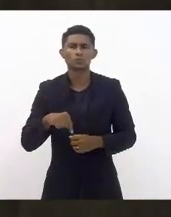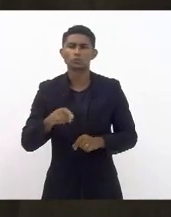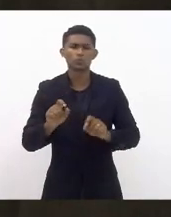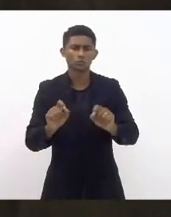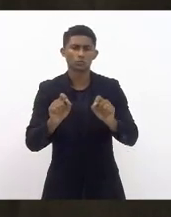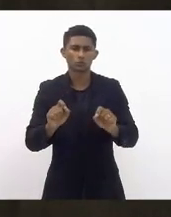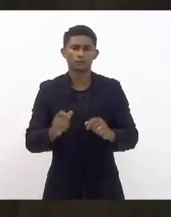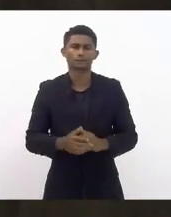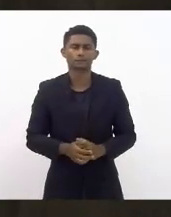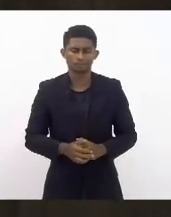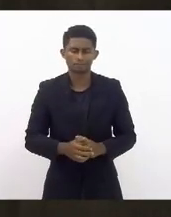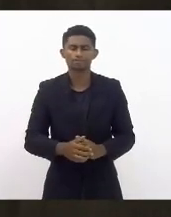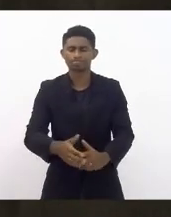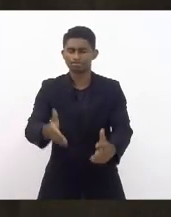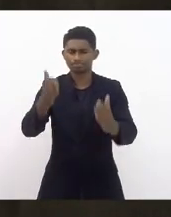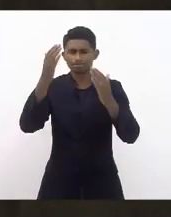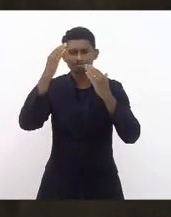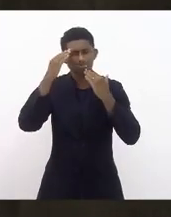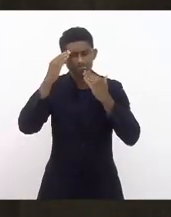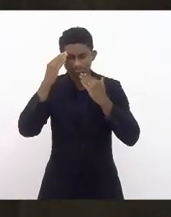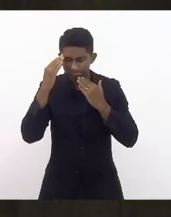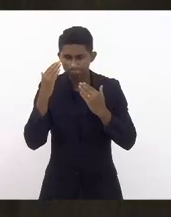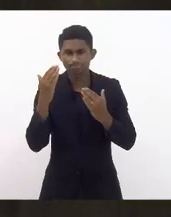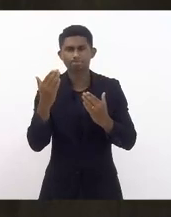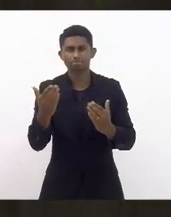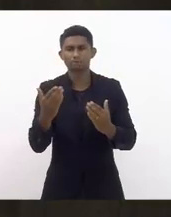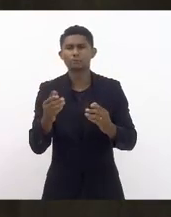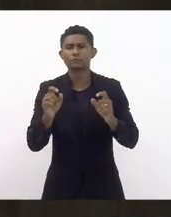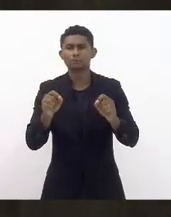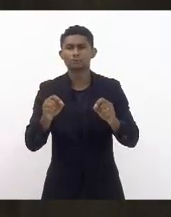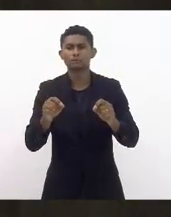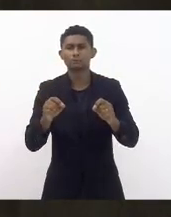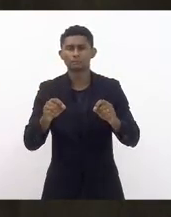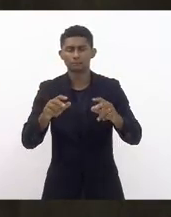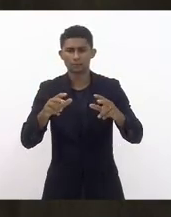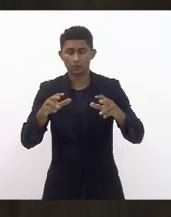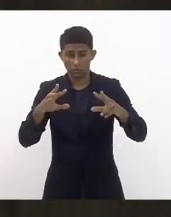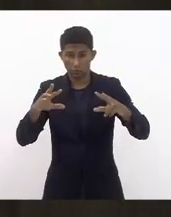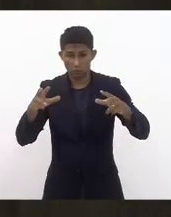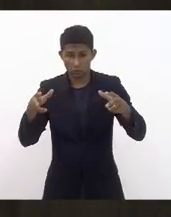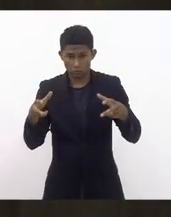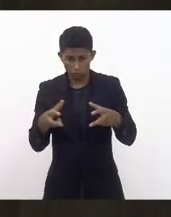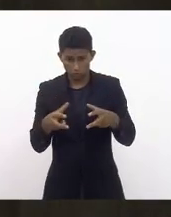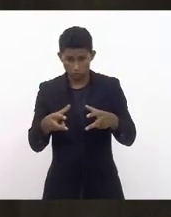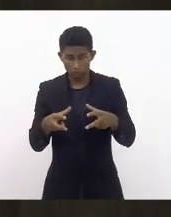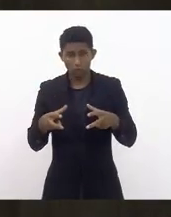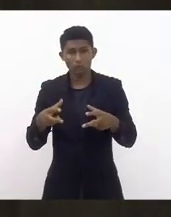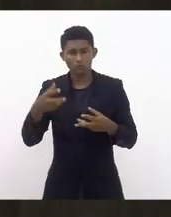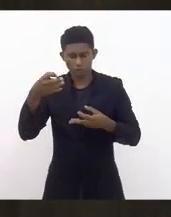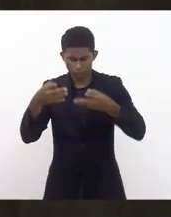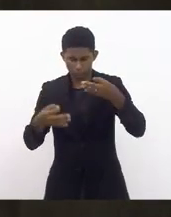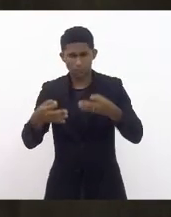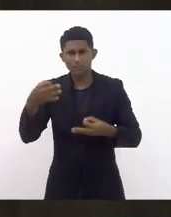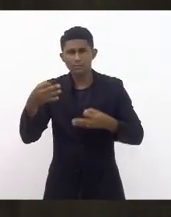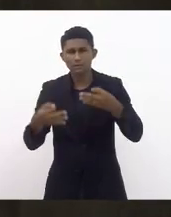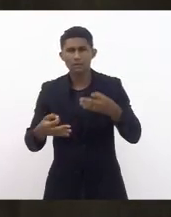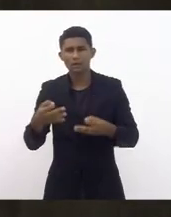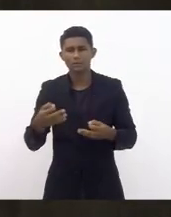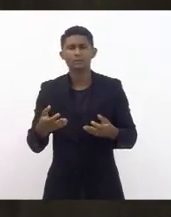deputado Márcio Pacheco, quero fazer um agradecimento público à Comissão de Constituição e Justiça, que me permitiu,